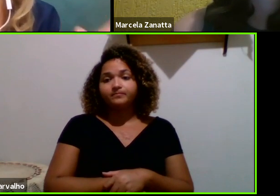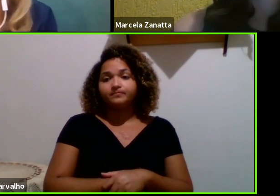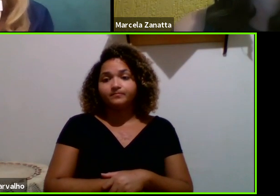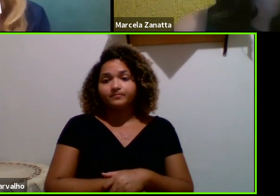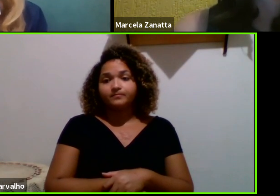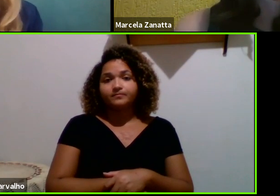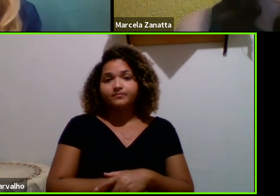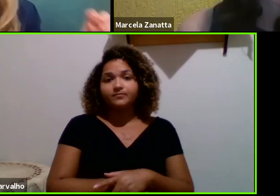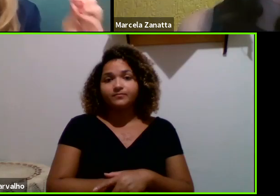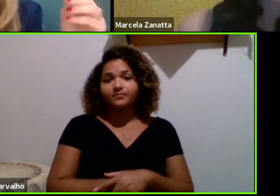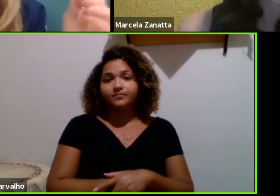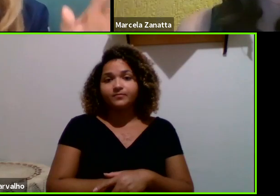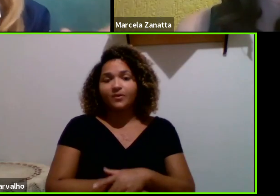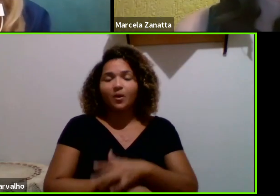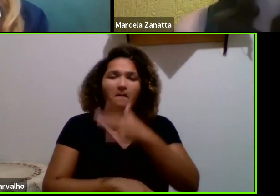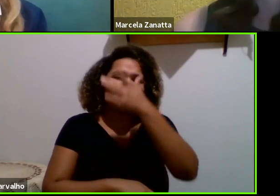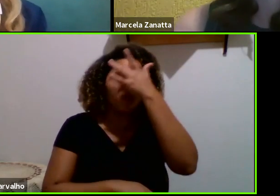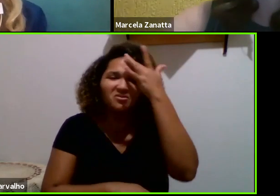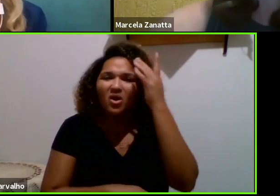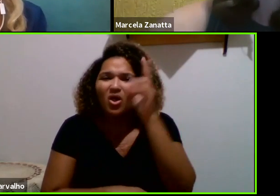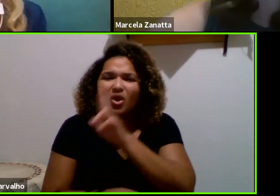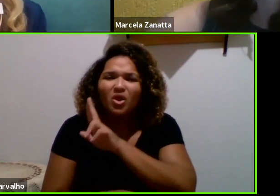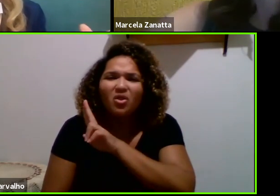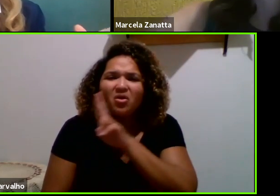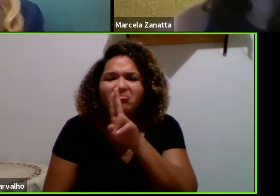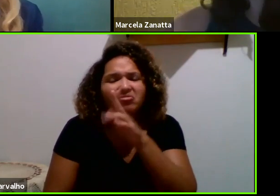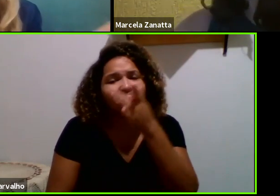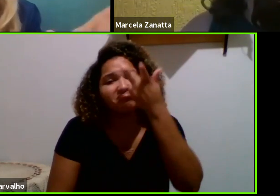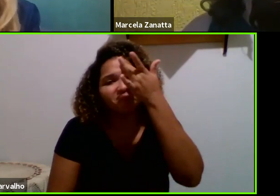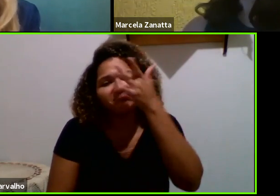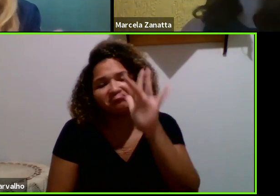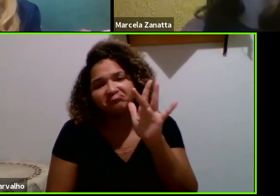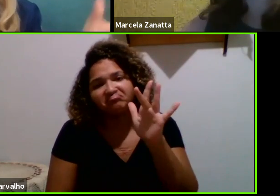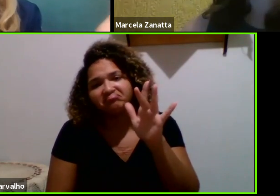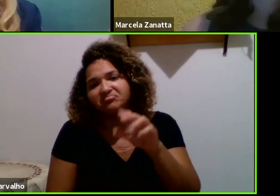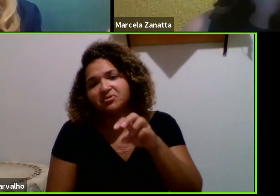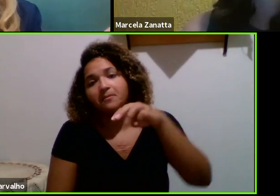não conseguindo identificar o nome dela, porque é uma sigla, é